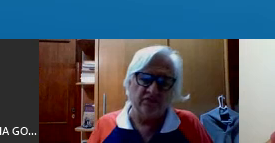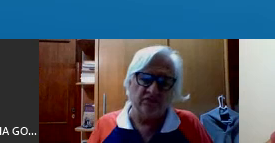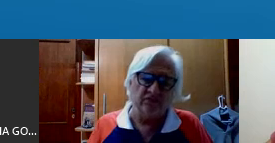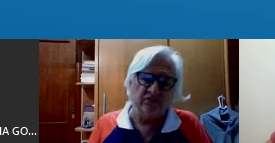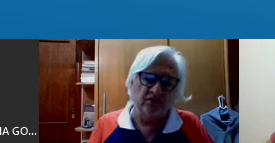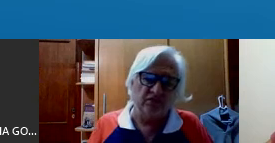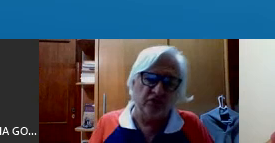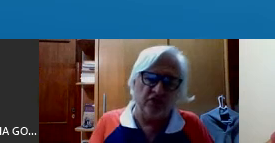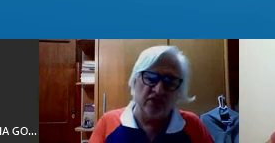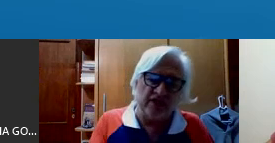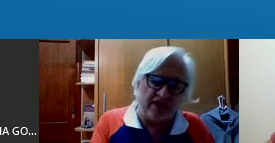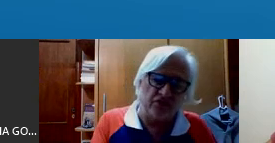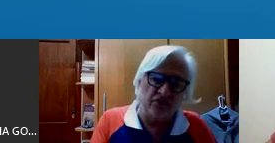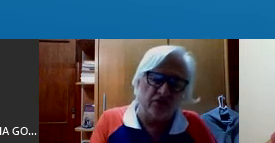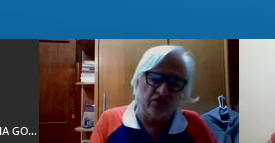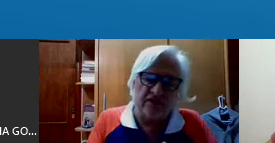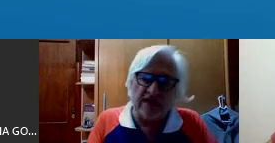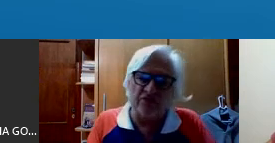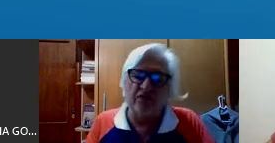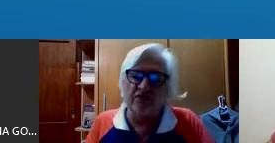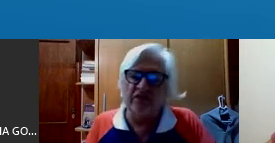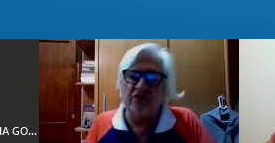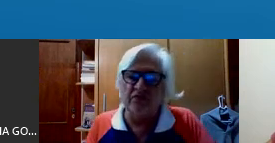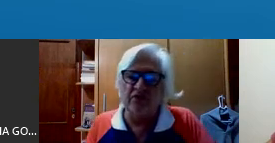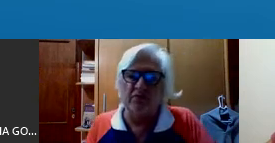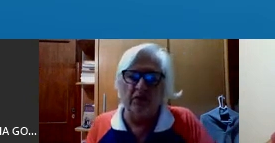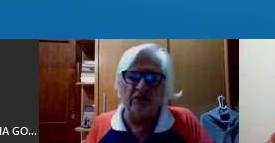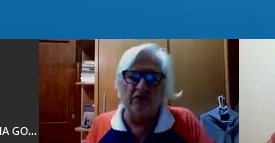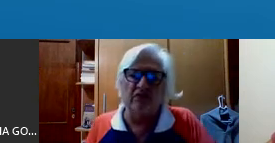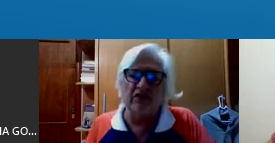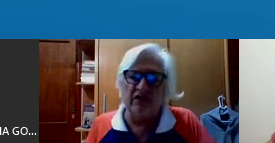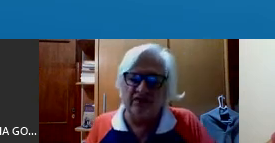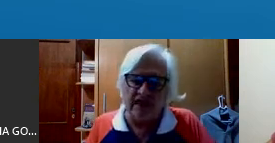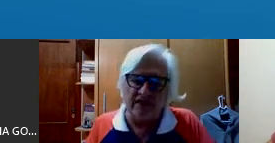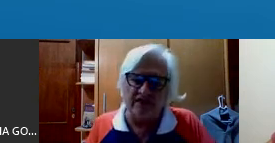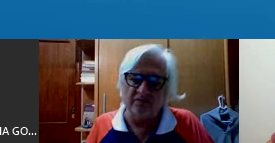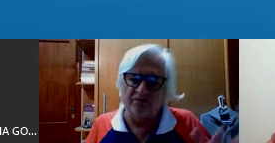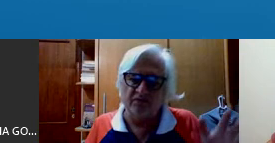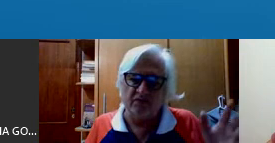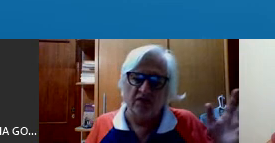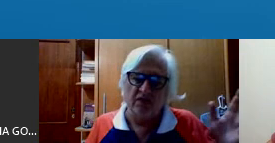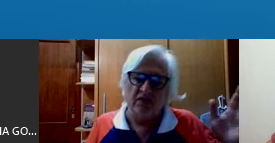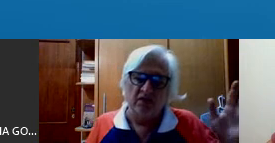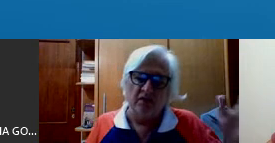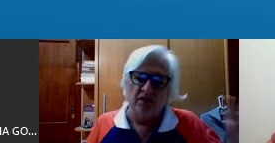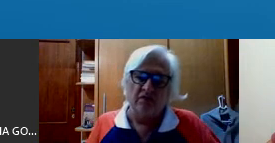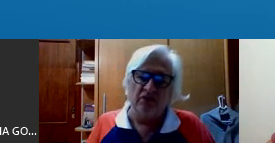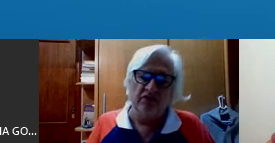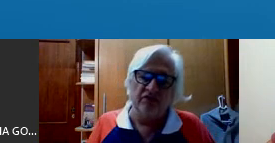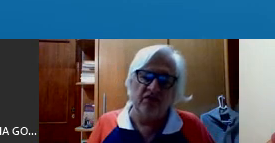pegar dois aços vão ter o mesmo módulo de elasticidade.